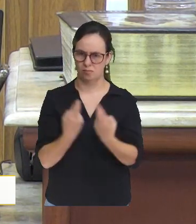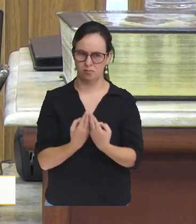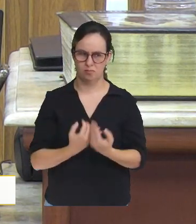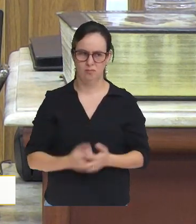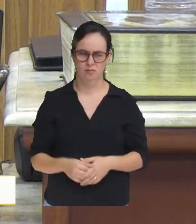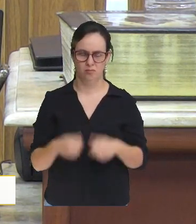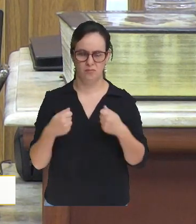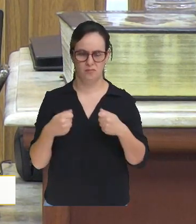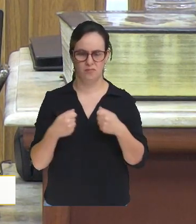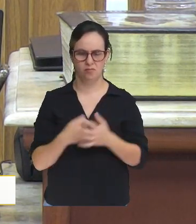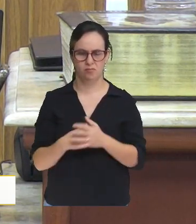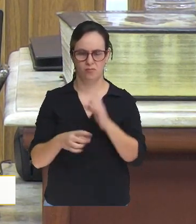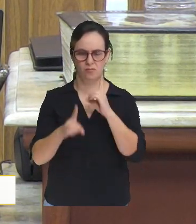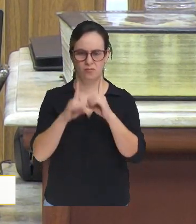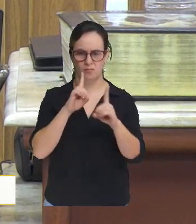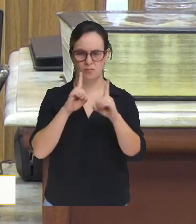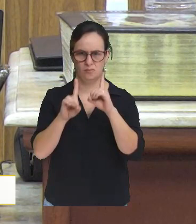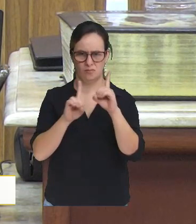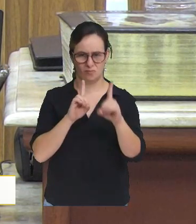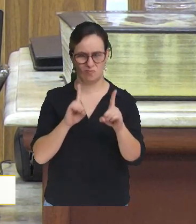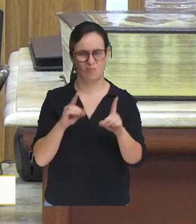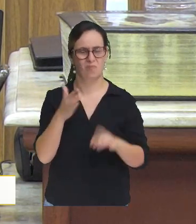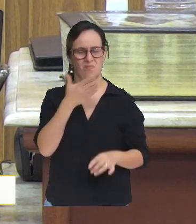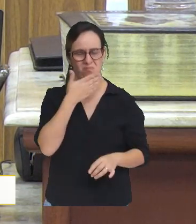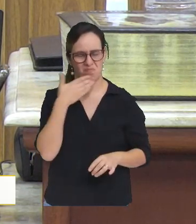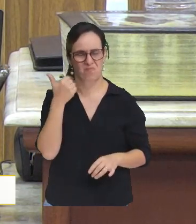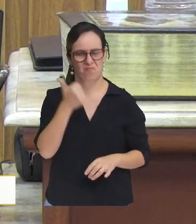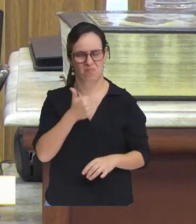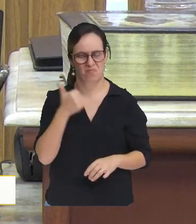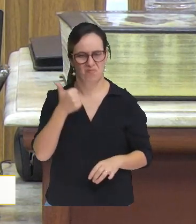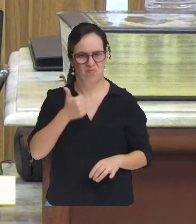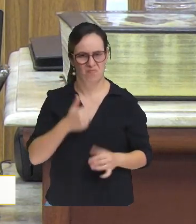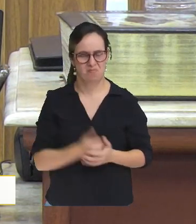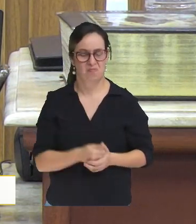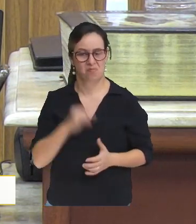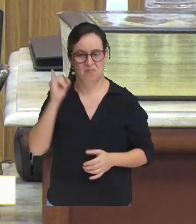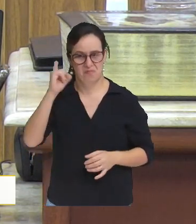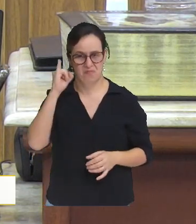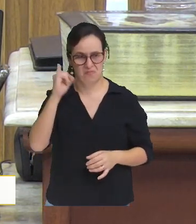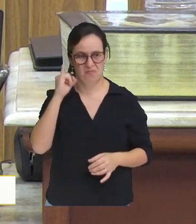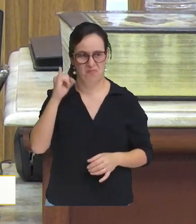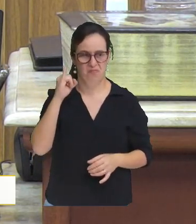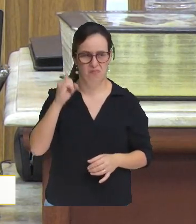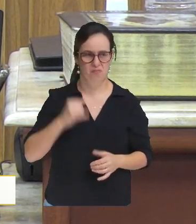ser debatido, principalmente essa questão que tem uma demanda aí,